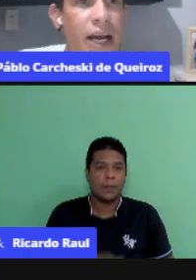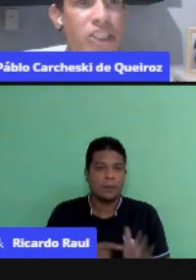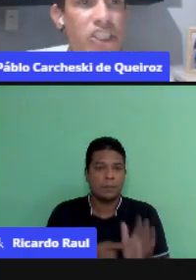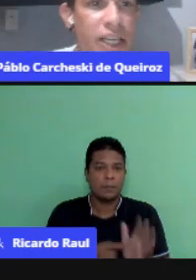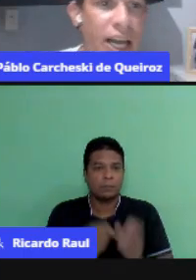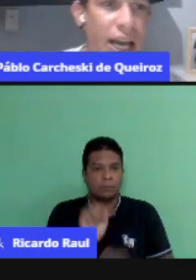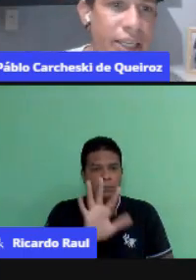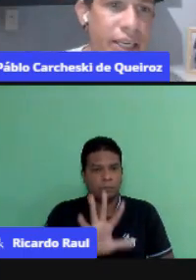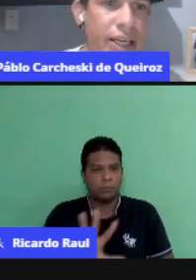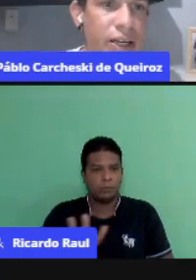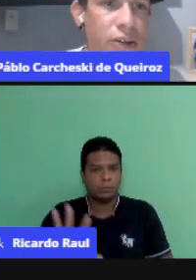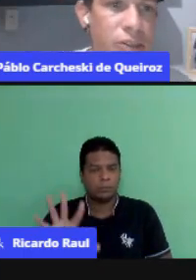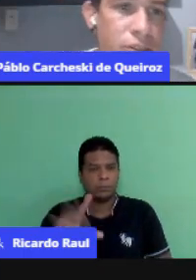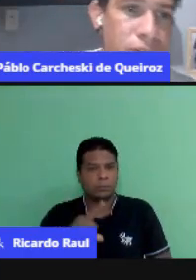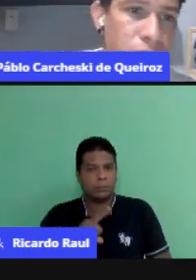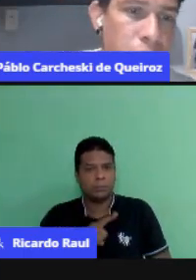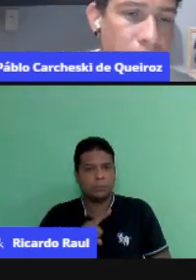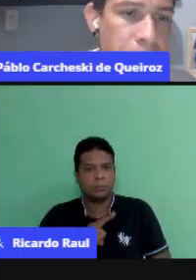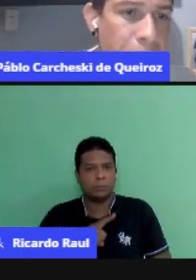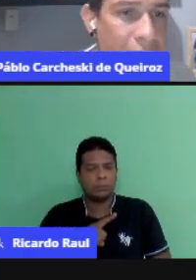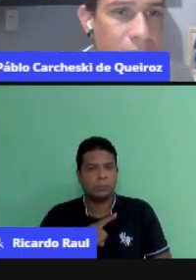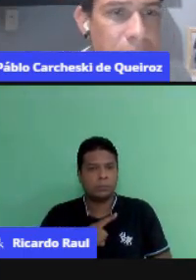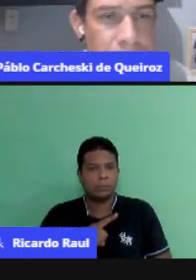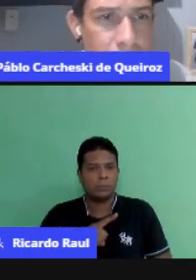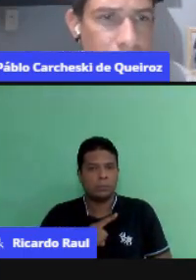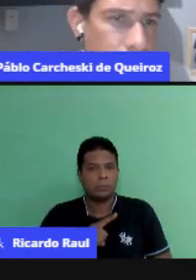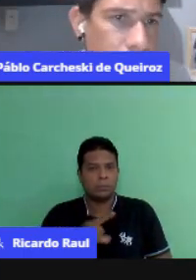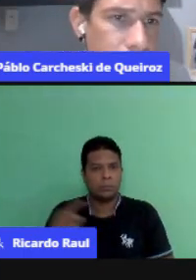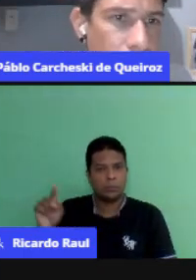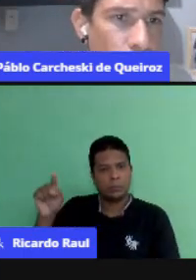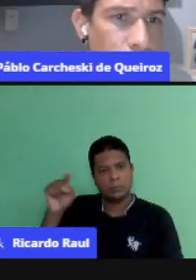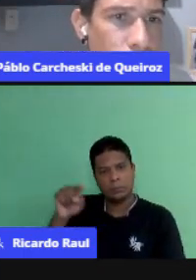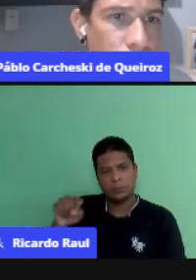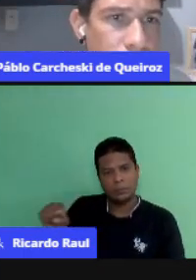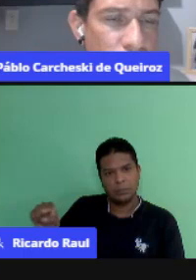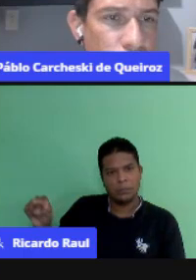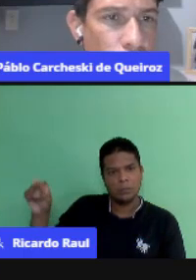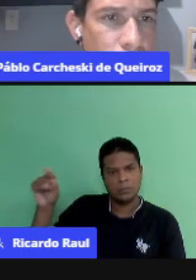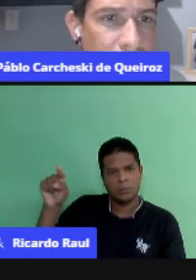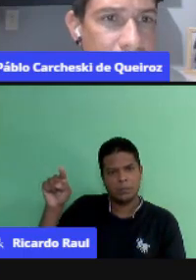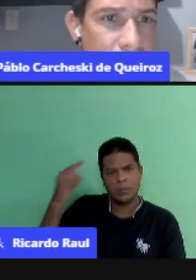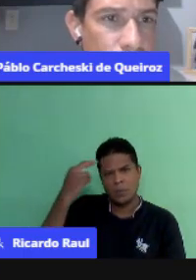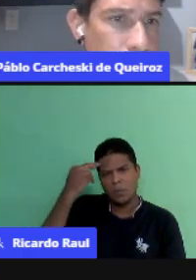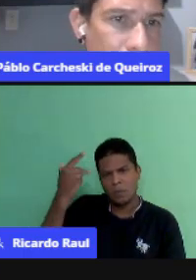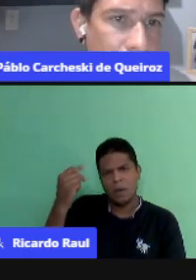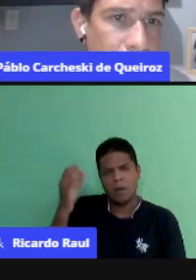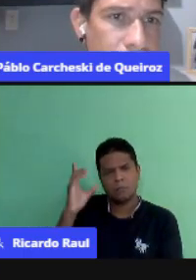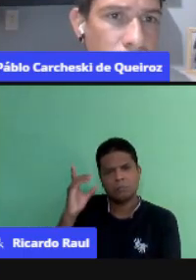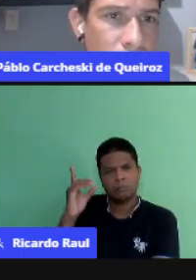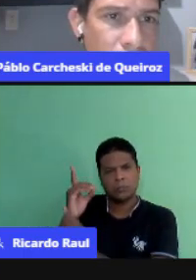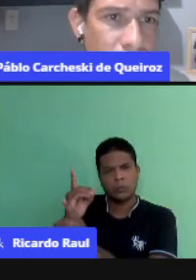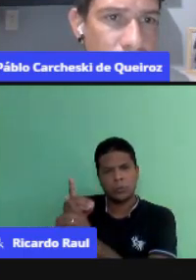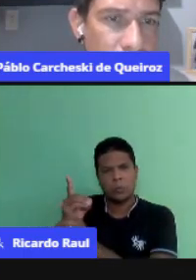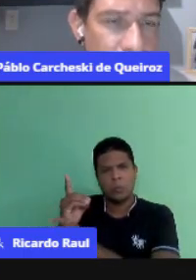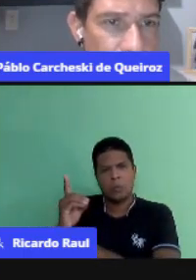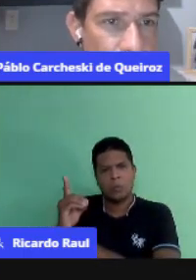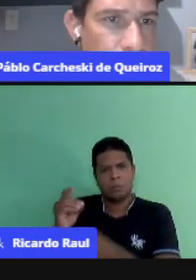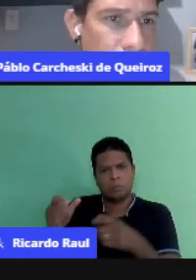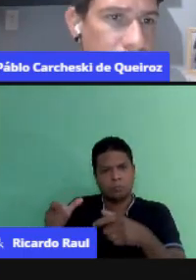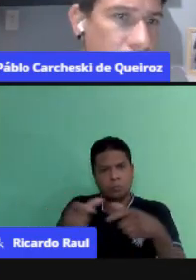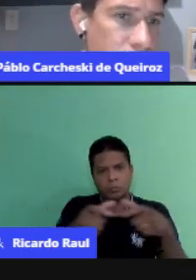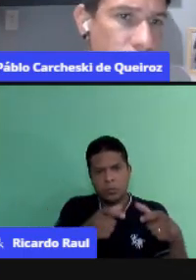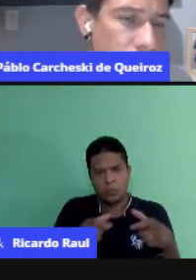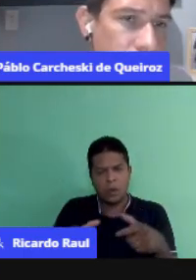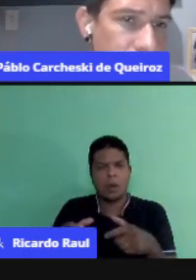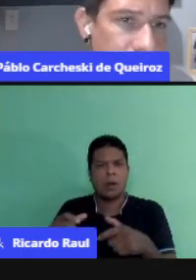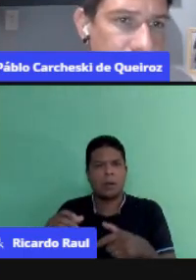enquanto, a gente tem lá, né, uma placa, e é comum isso a gente encontrar, né, no bairro, no centro de